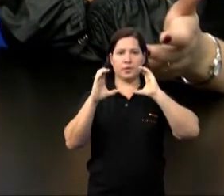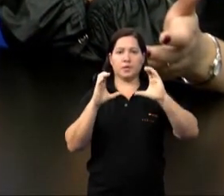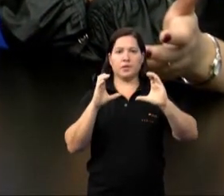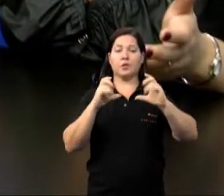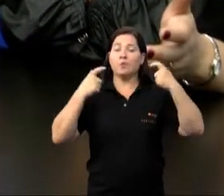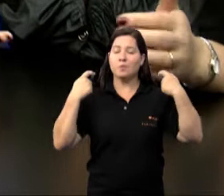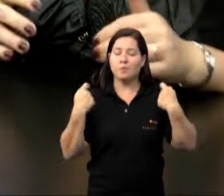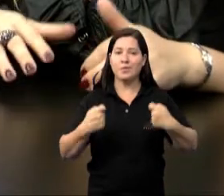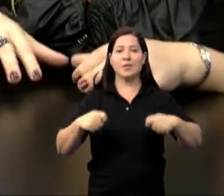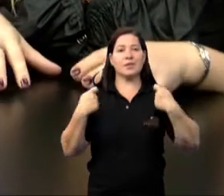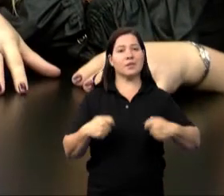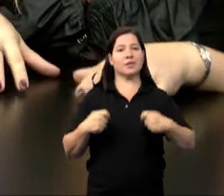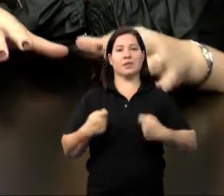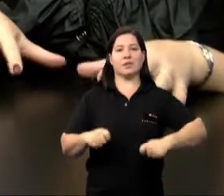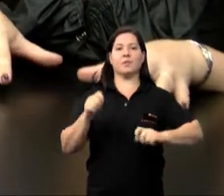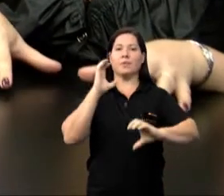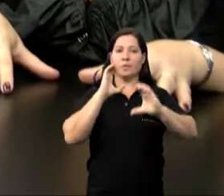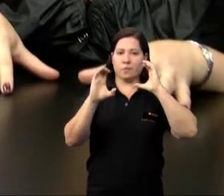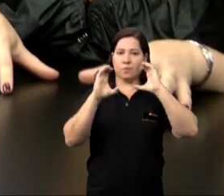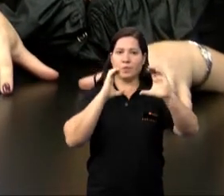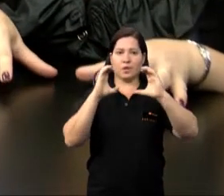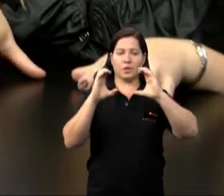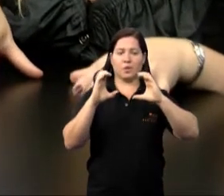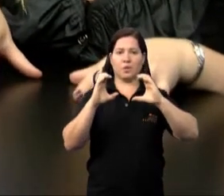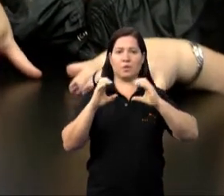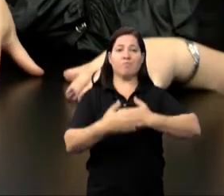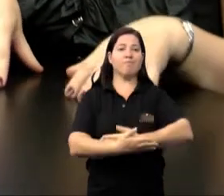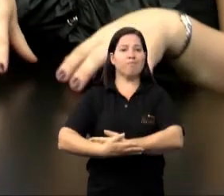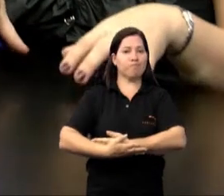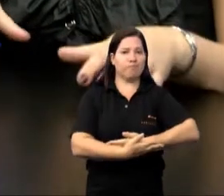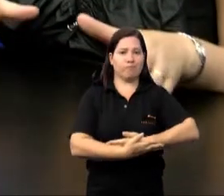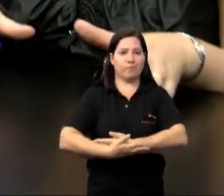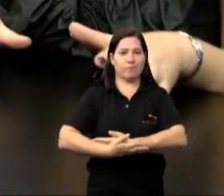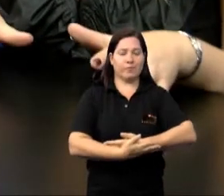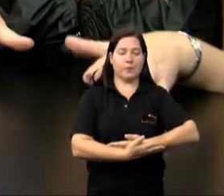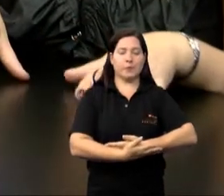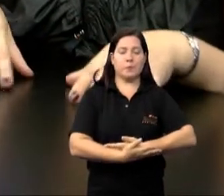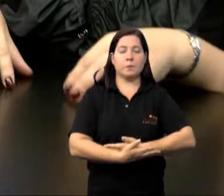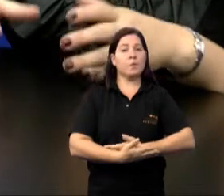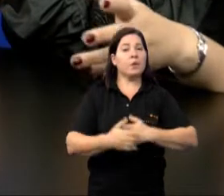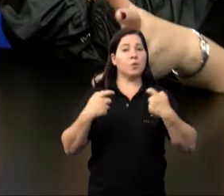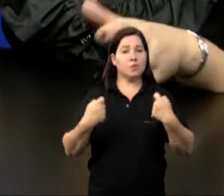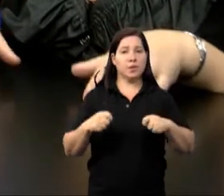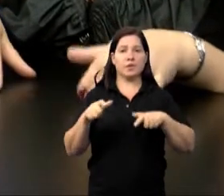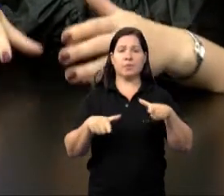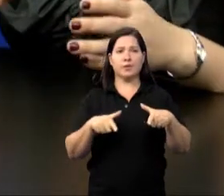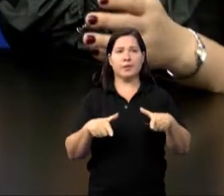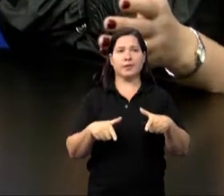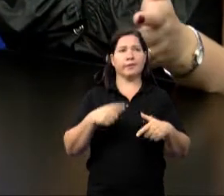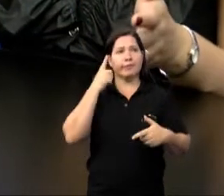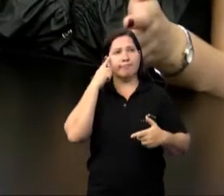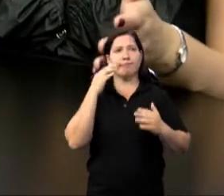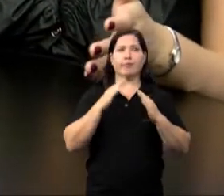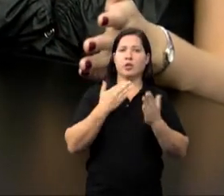comunicacional, né, é a primeira atividade guia do bebê. Né? Então, ou seja, o que a gente tem que trabalhar nesse período, pensando na escola ou até os